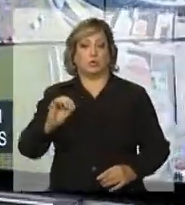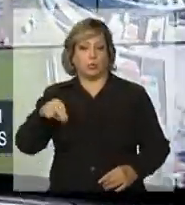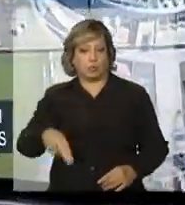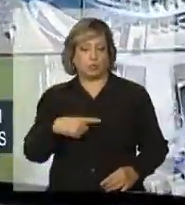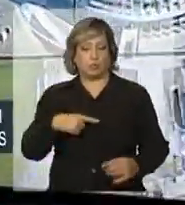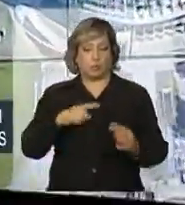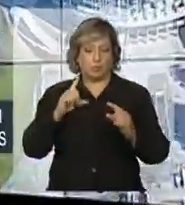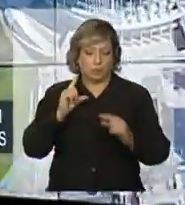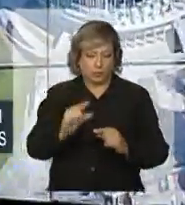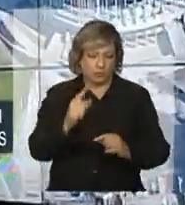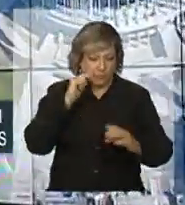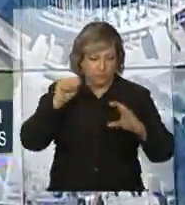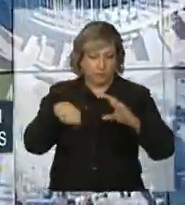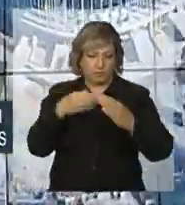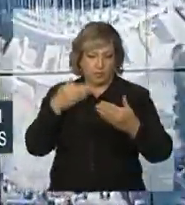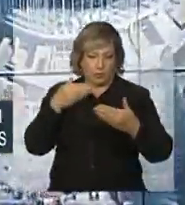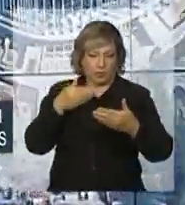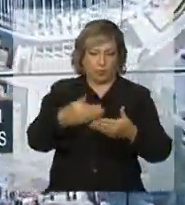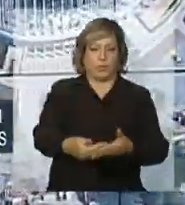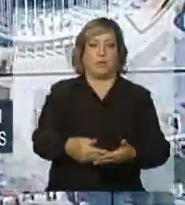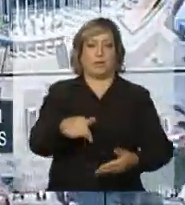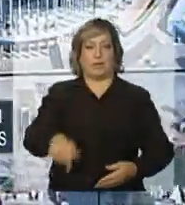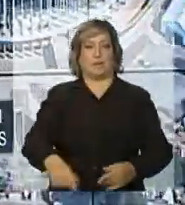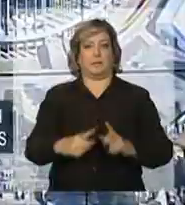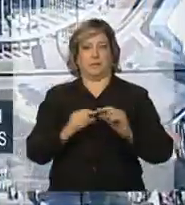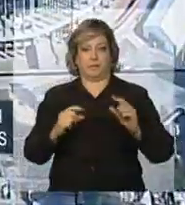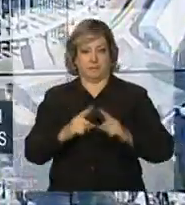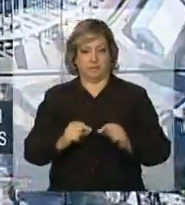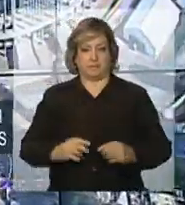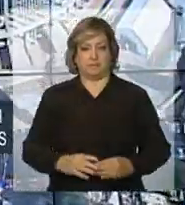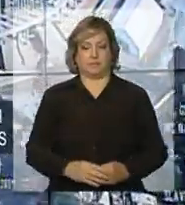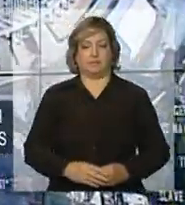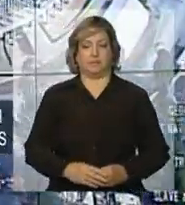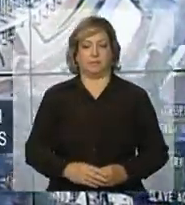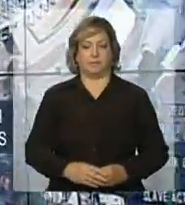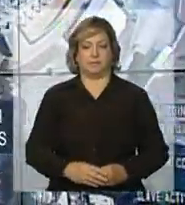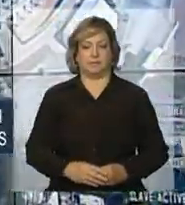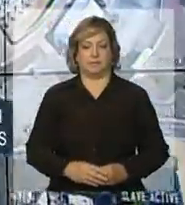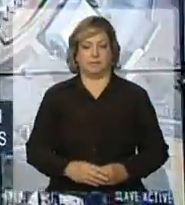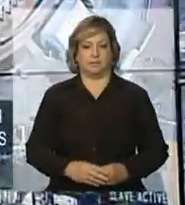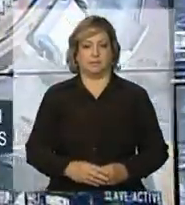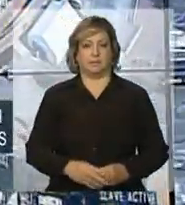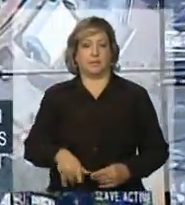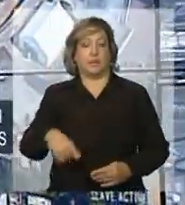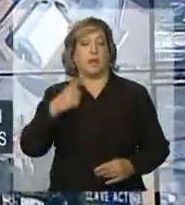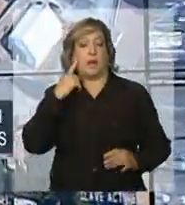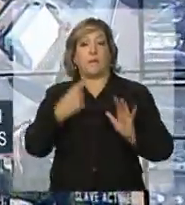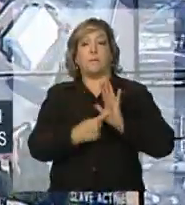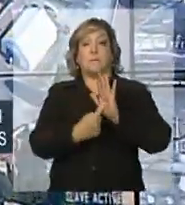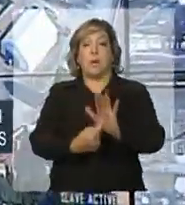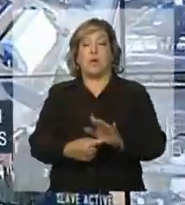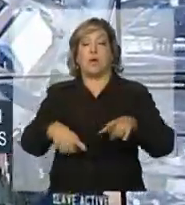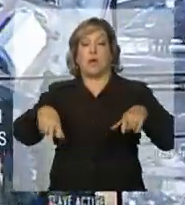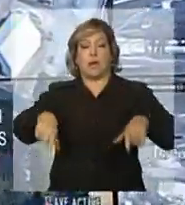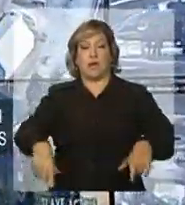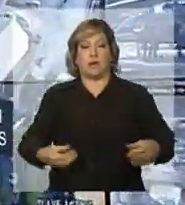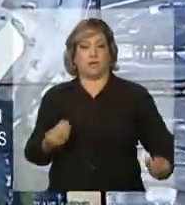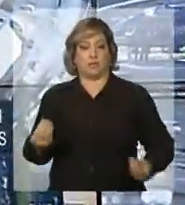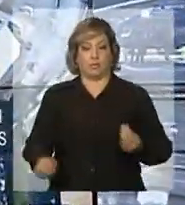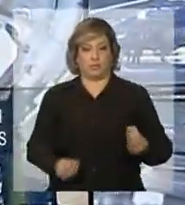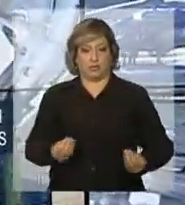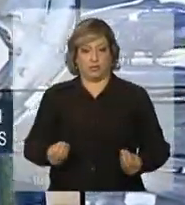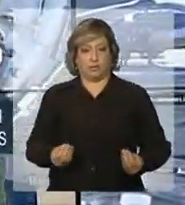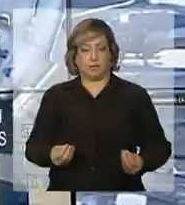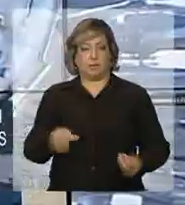Brasília. Então, é isso. Do campo, né? Exatamente, do campo. Então, mostrando